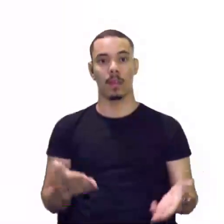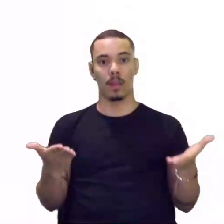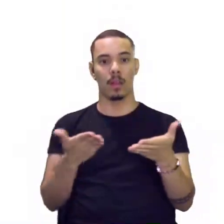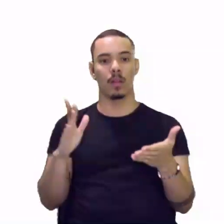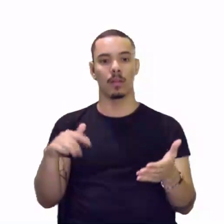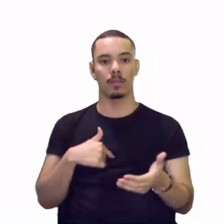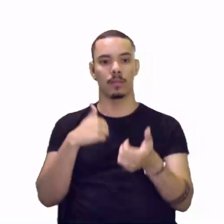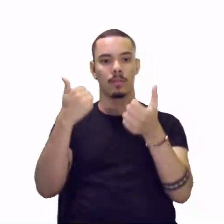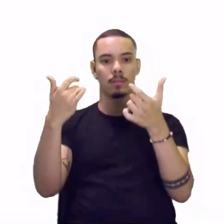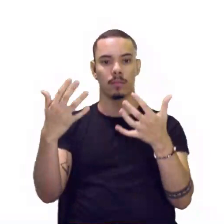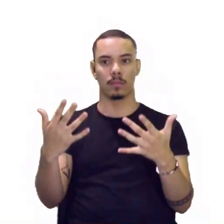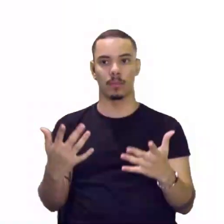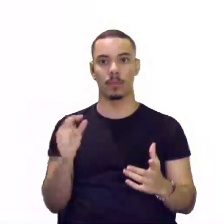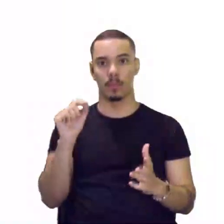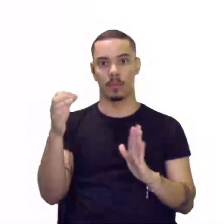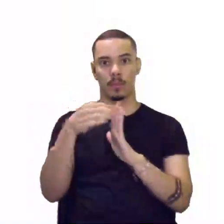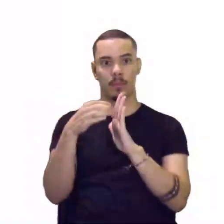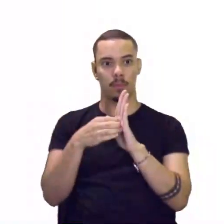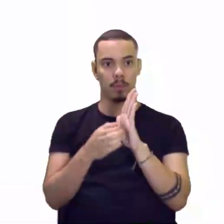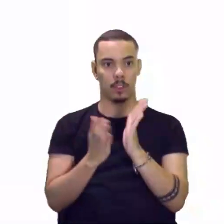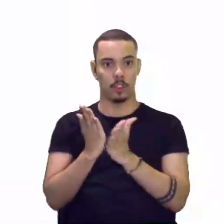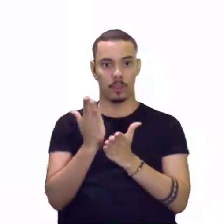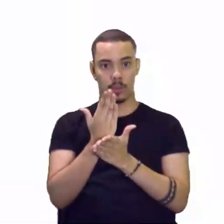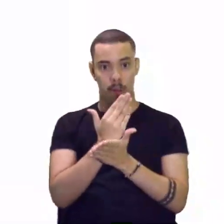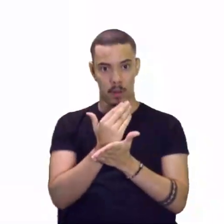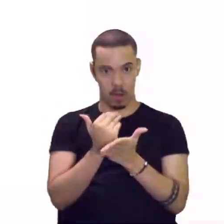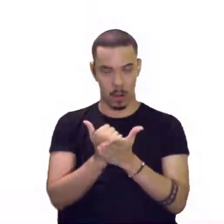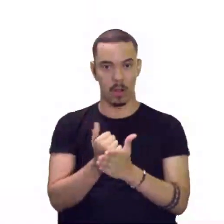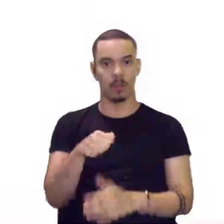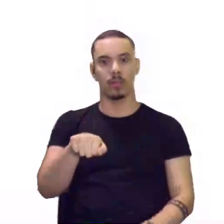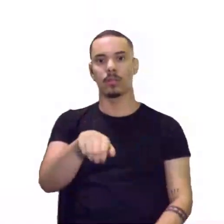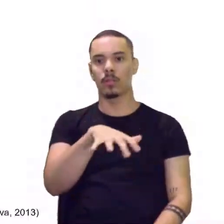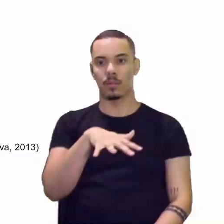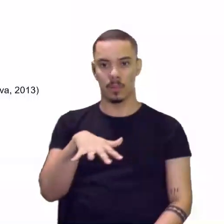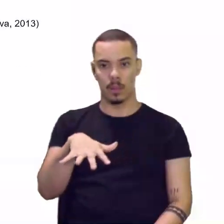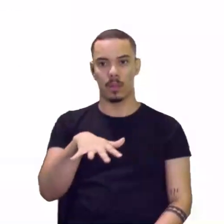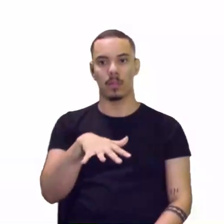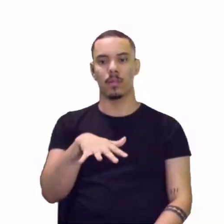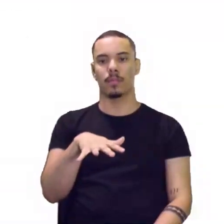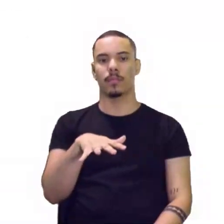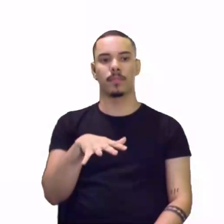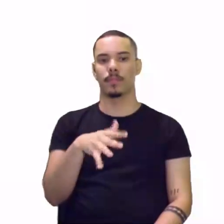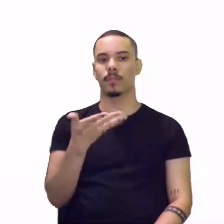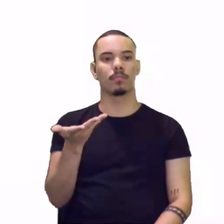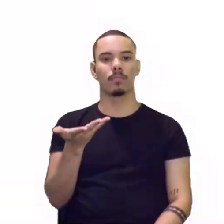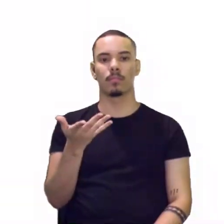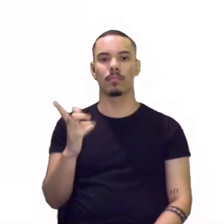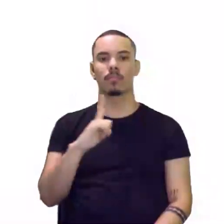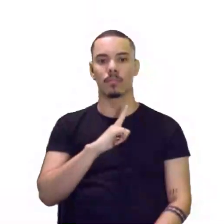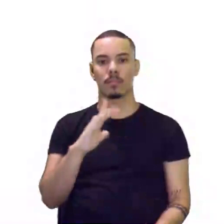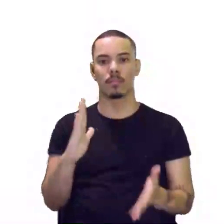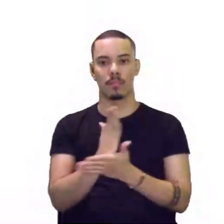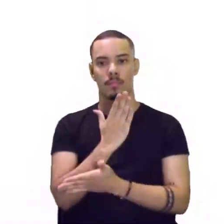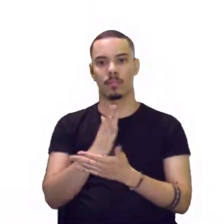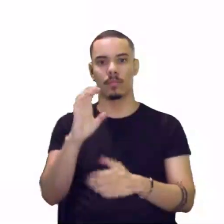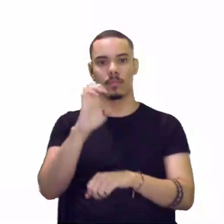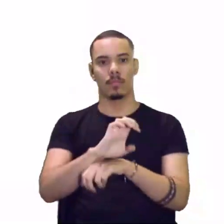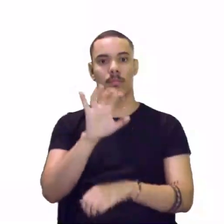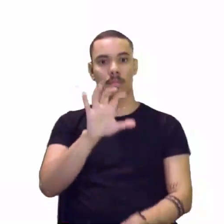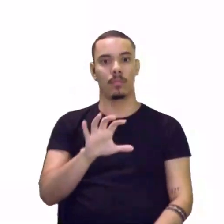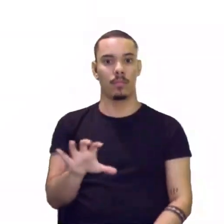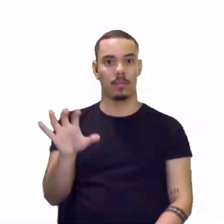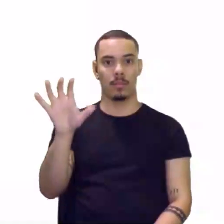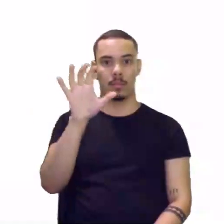vai falar um pouquinho sobre a divisão, né, do espaço em menores regiões. A gente vai falar um pouquinho